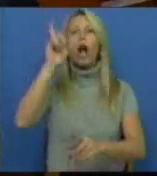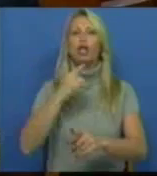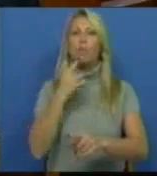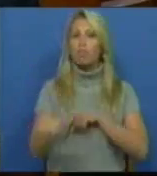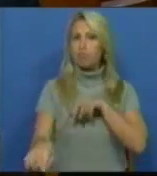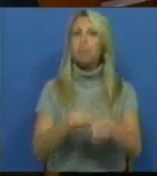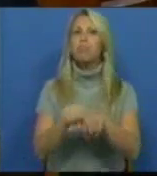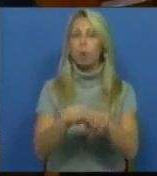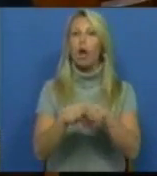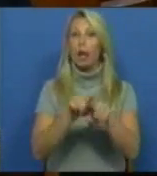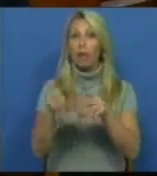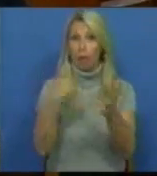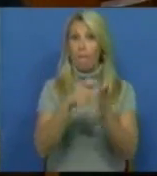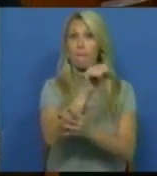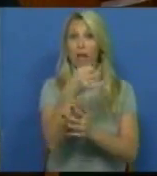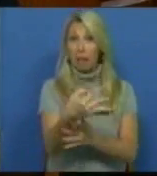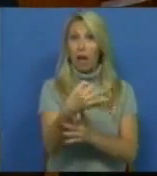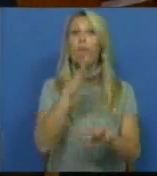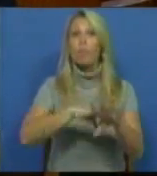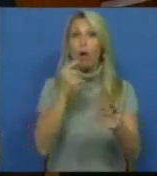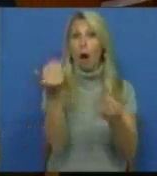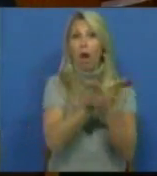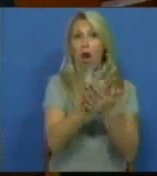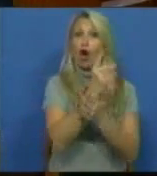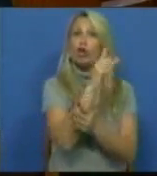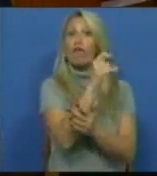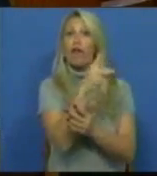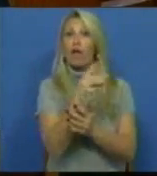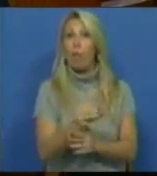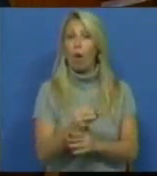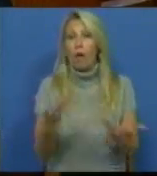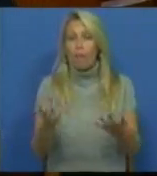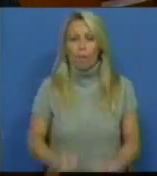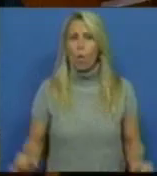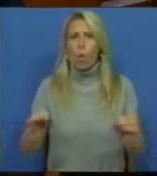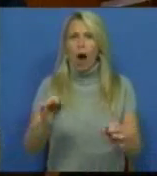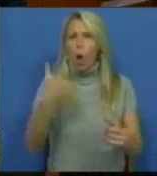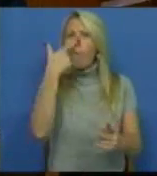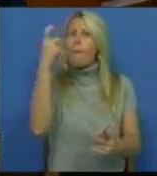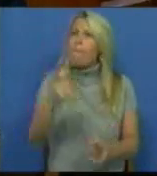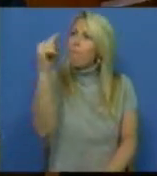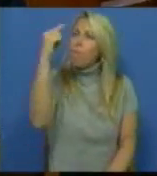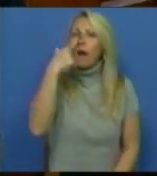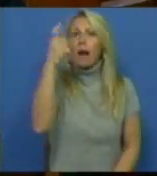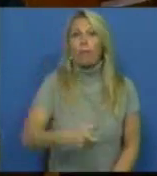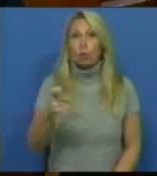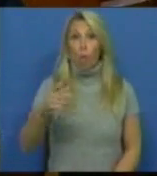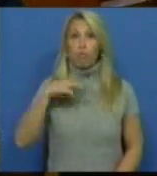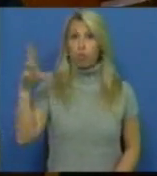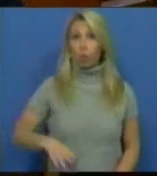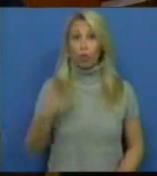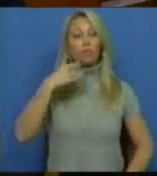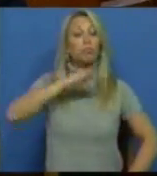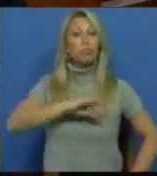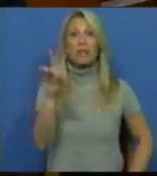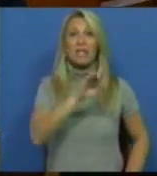de tributar a PT pelo negócio da Vivo. Na verdade, nenhum português compreende que quem ganha pouco mais de 600 euros